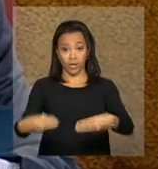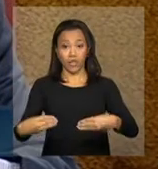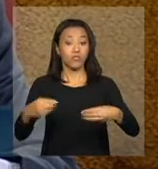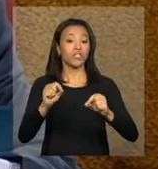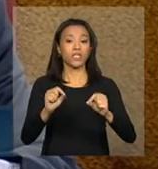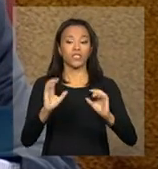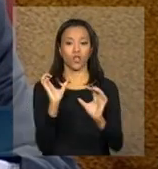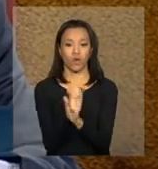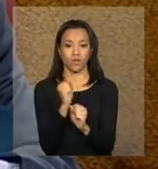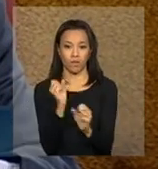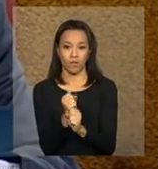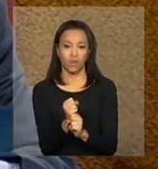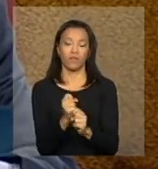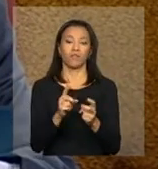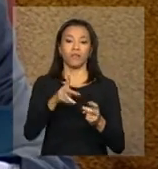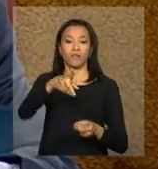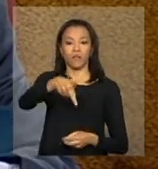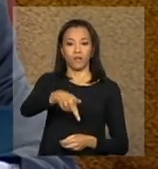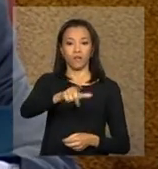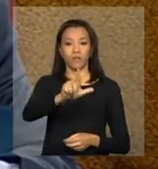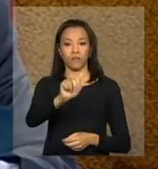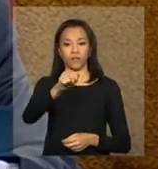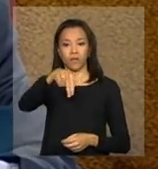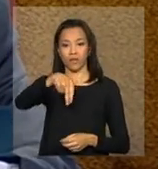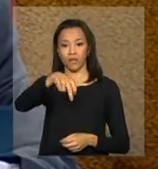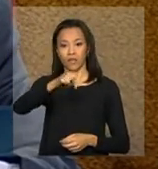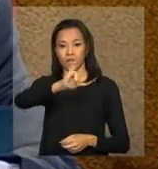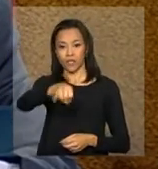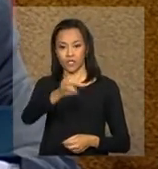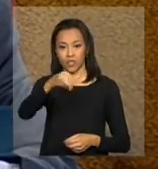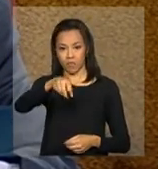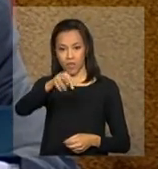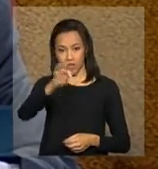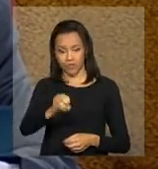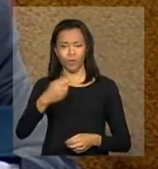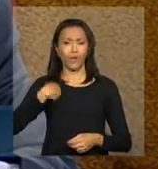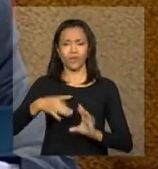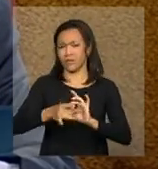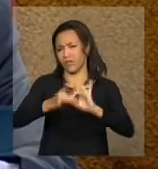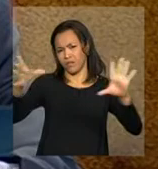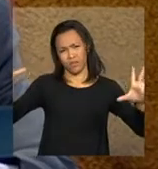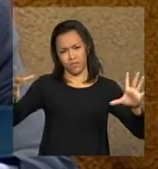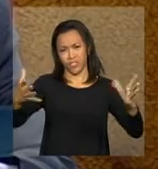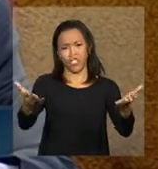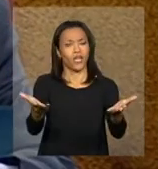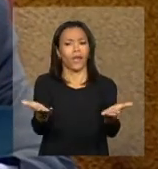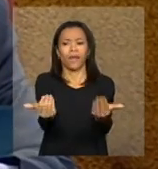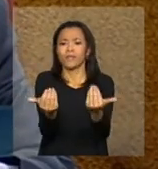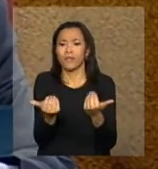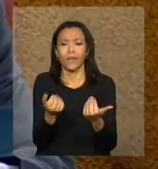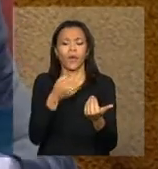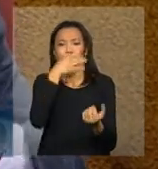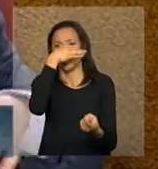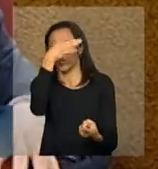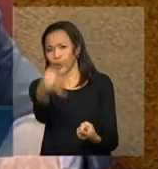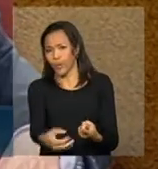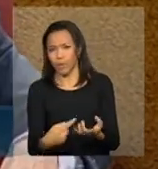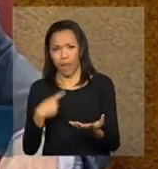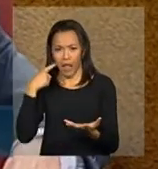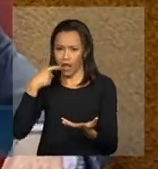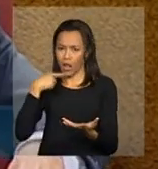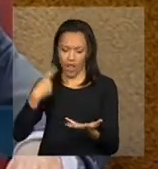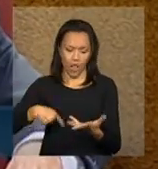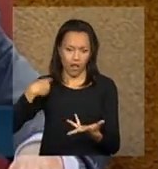Gestão, também estamos abertos a receber de vocês contribuições, críticas e sugestões que não